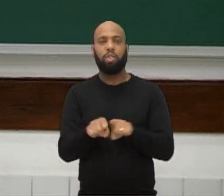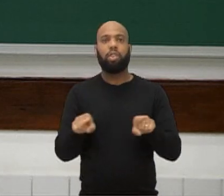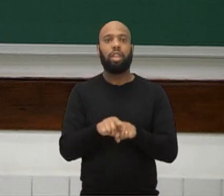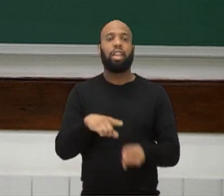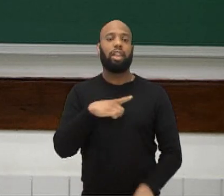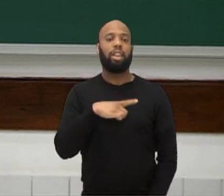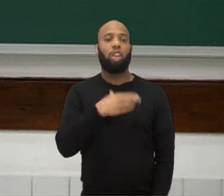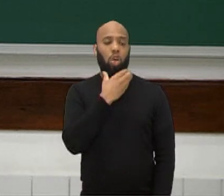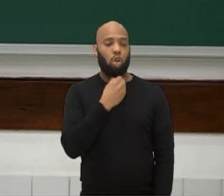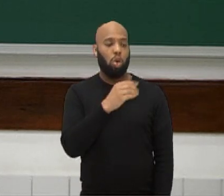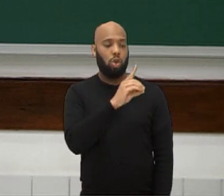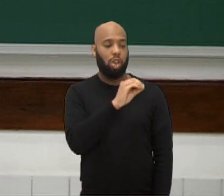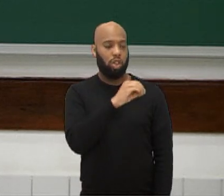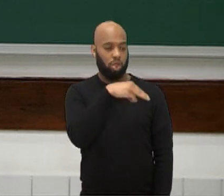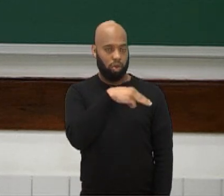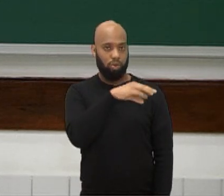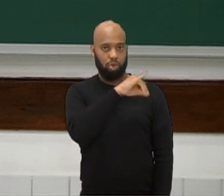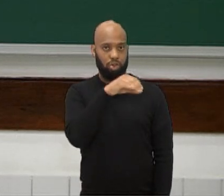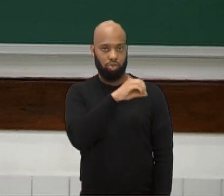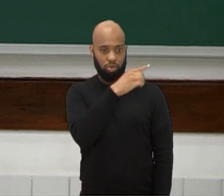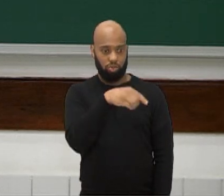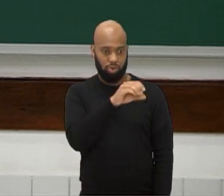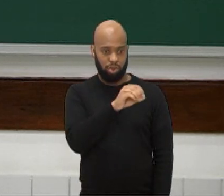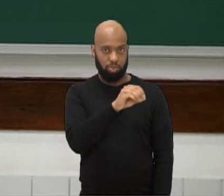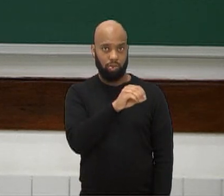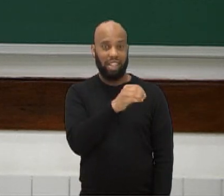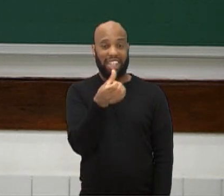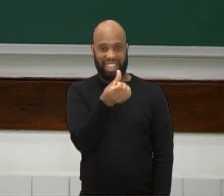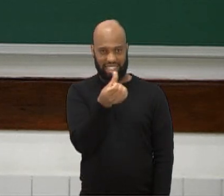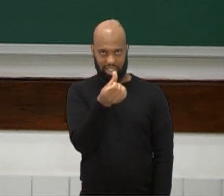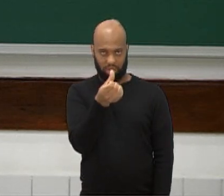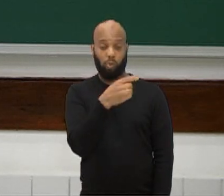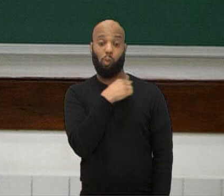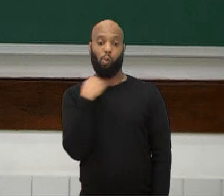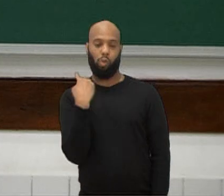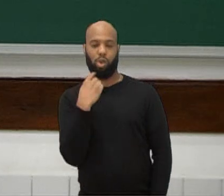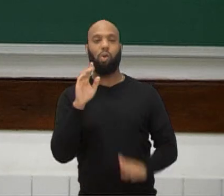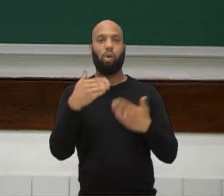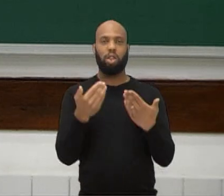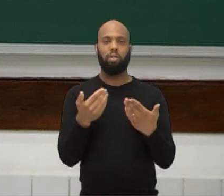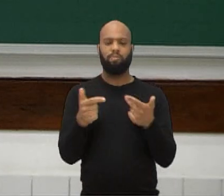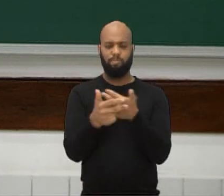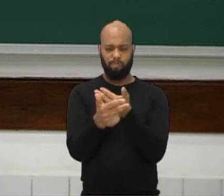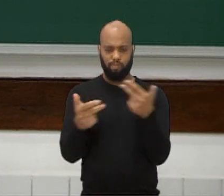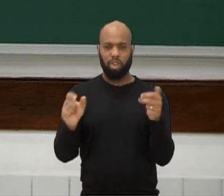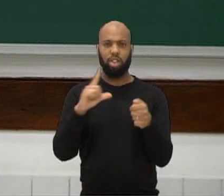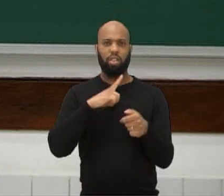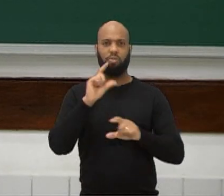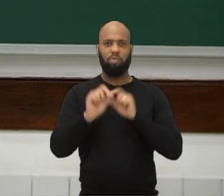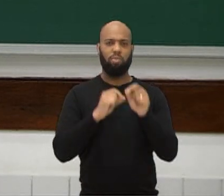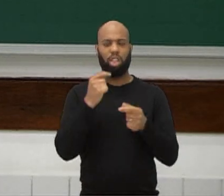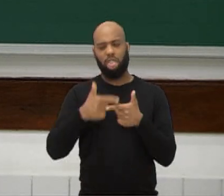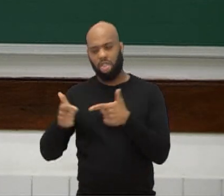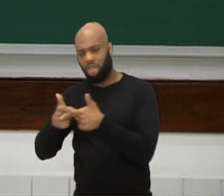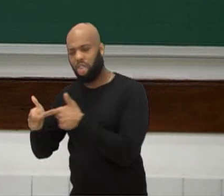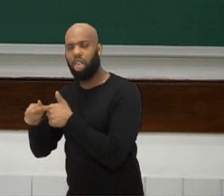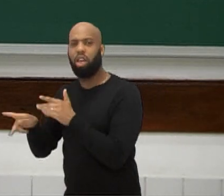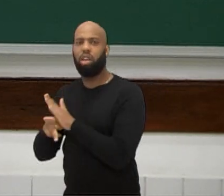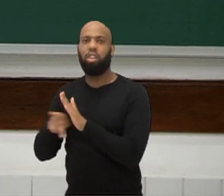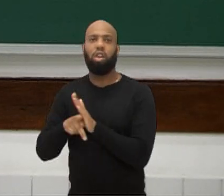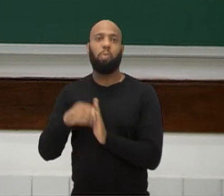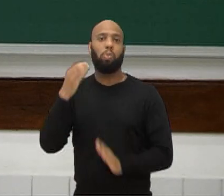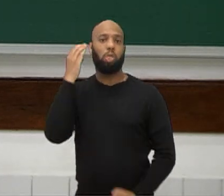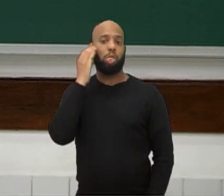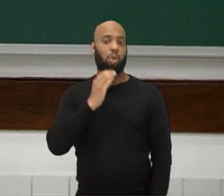João VI. E tudo isso foi cansando, foi desgastando mesmo o governo de Dom Pedro I.